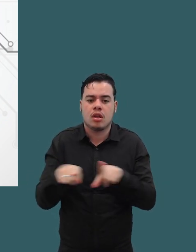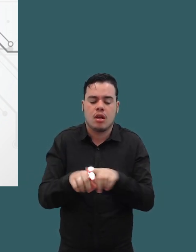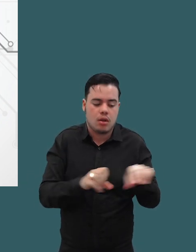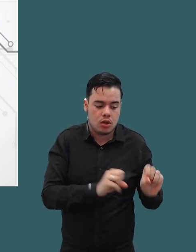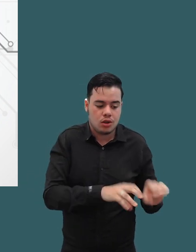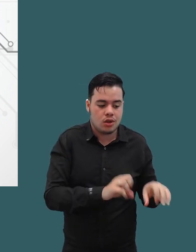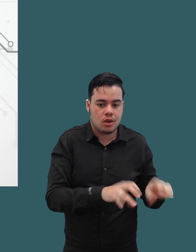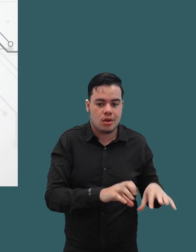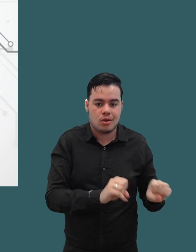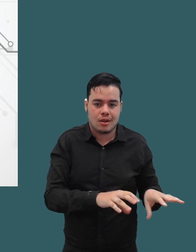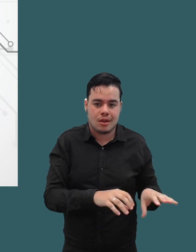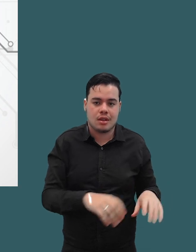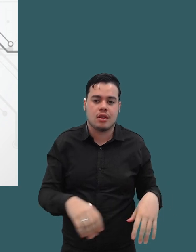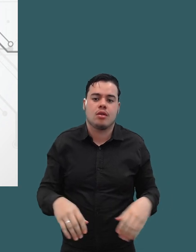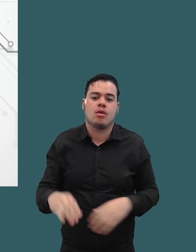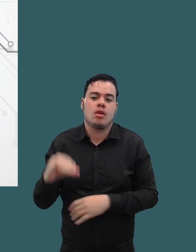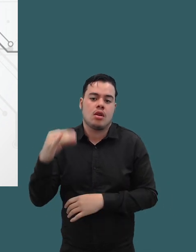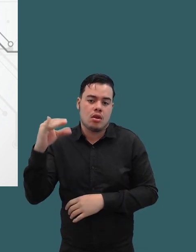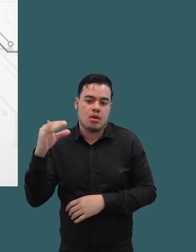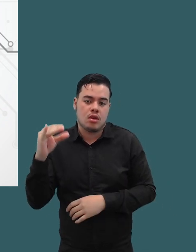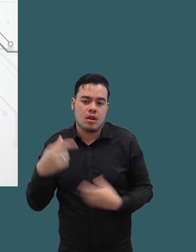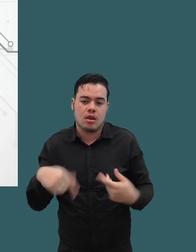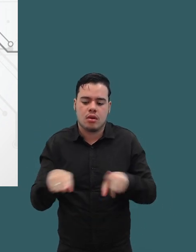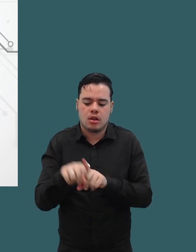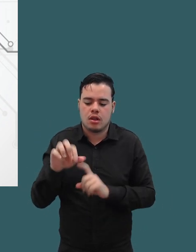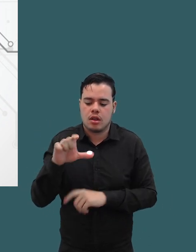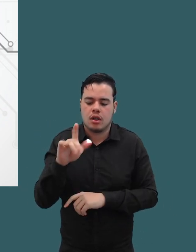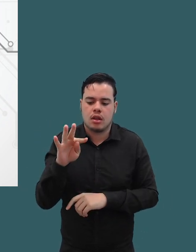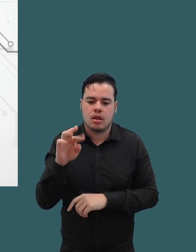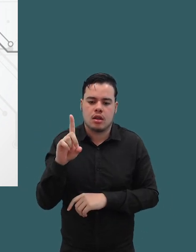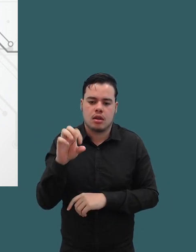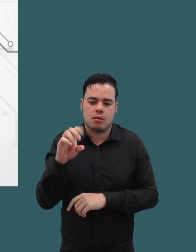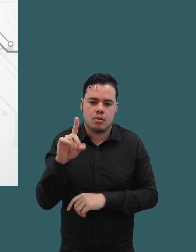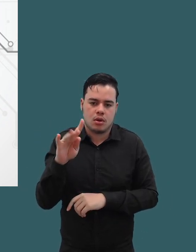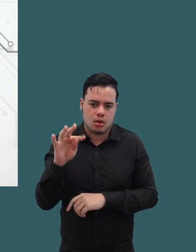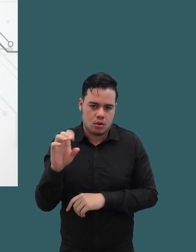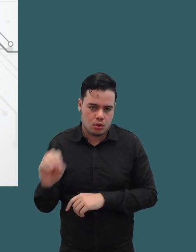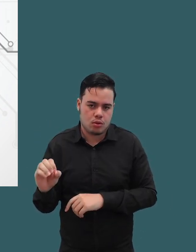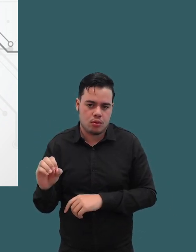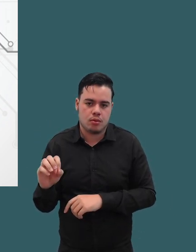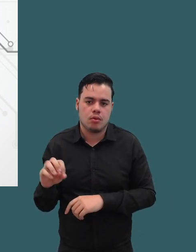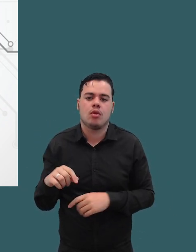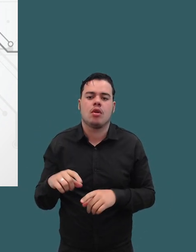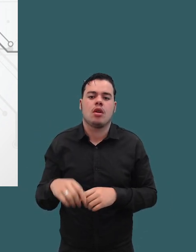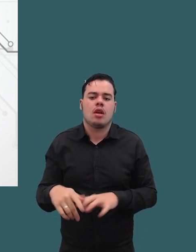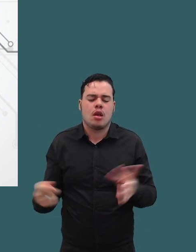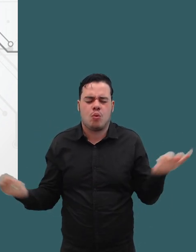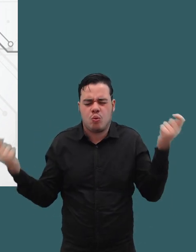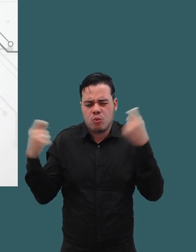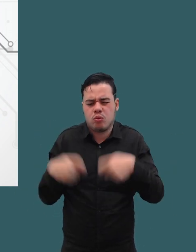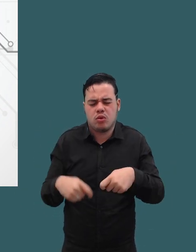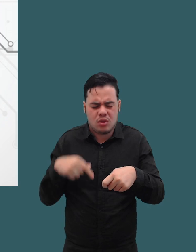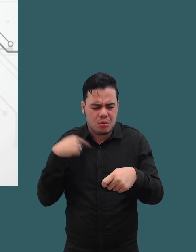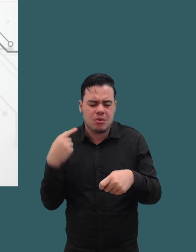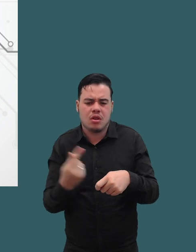científica, um programa de letramento digital, e ele possibilita que a gente